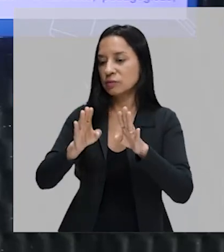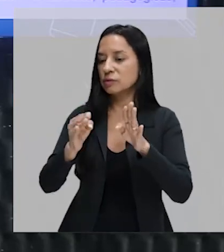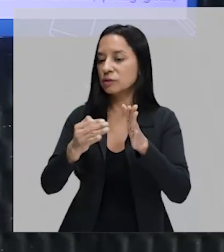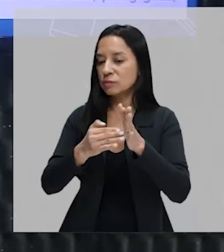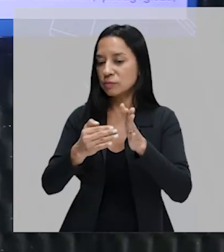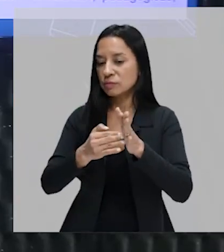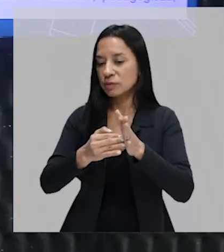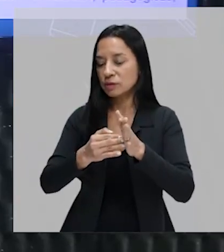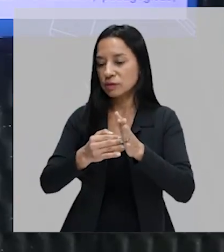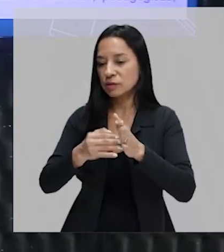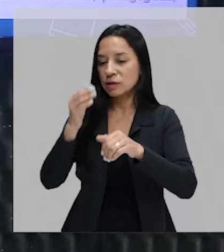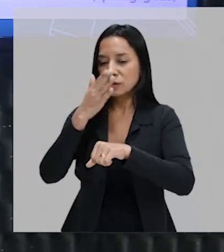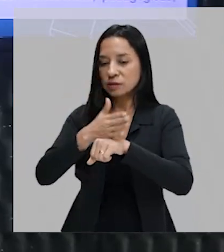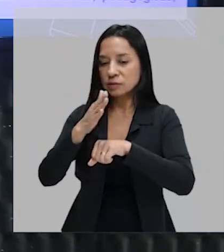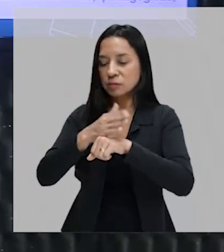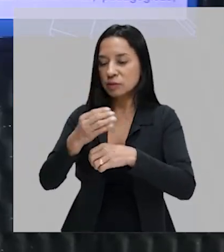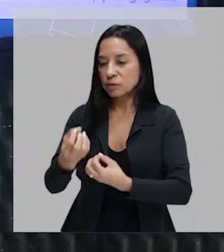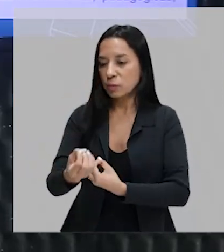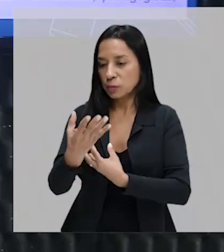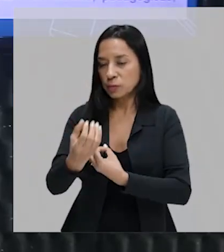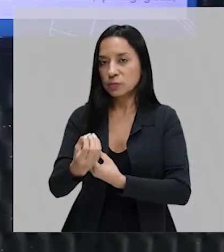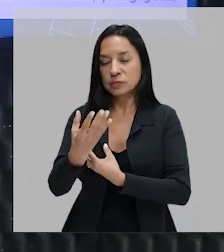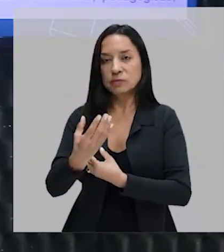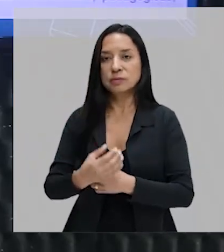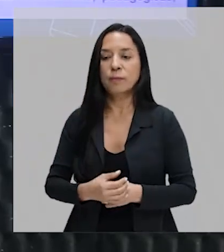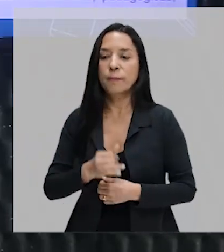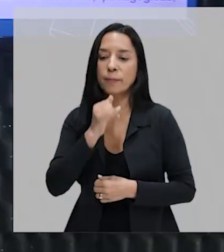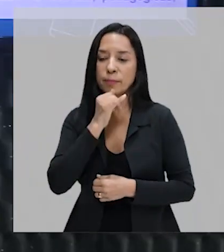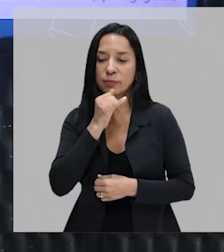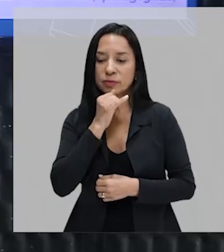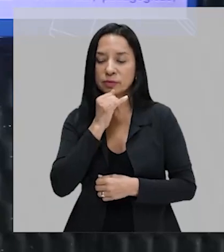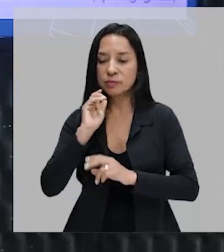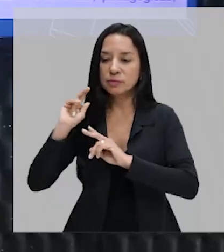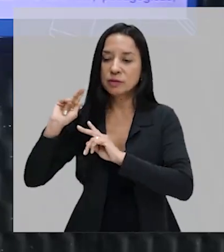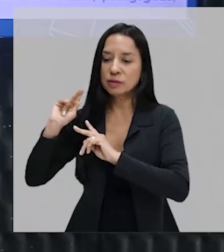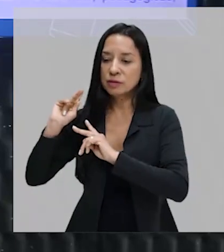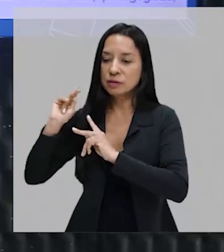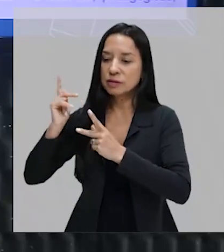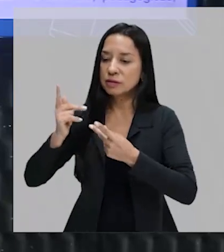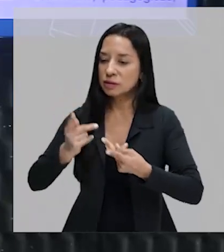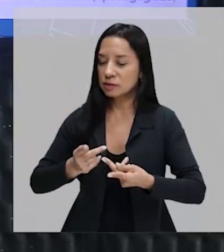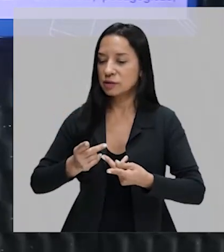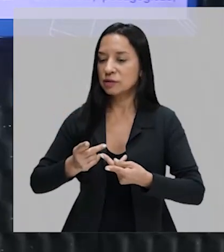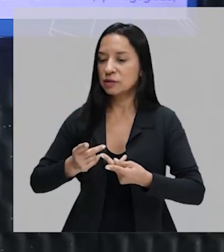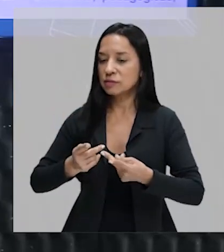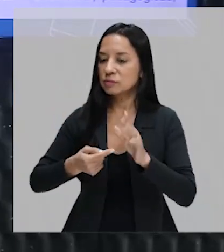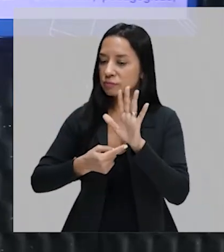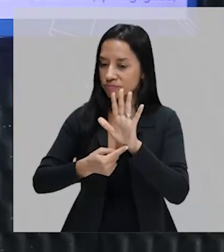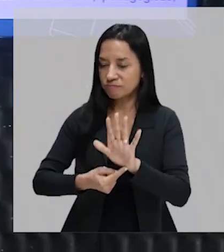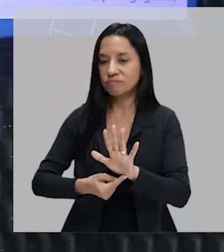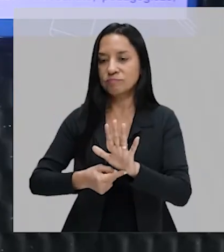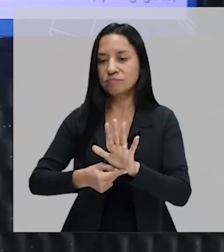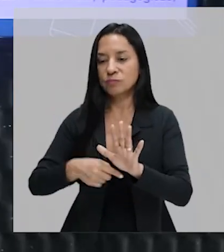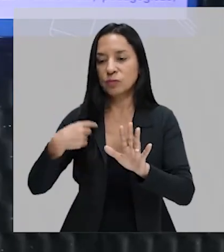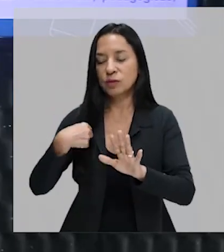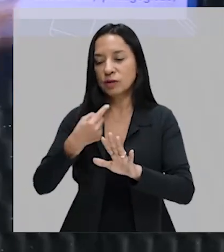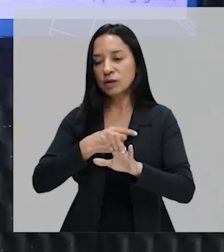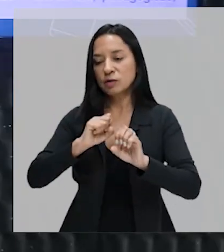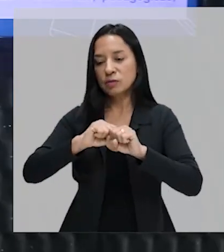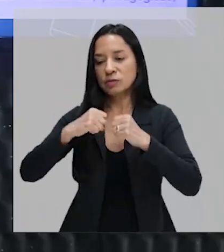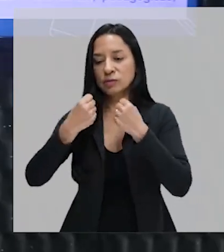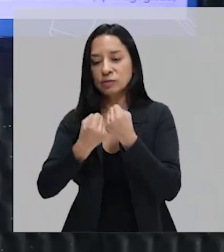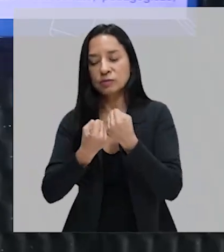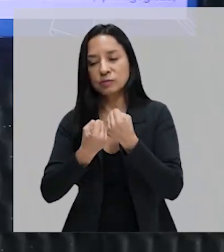atividades produtivas. Sem falar das heranças que eles deixaram para nossas sociedades, como tomar